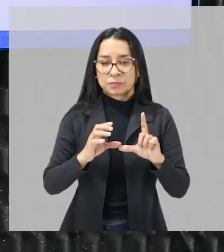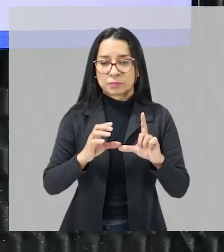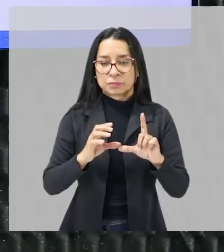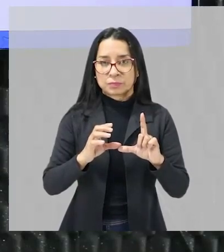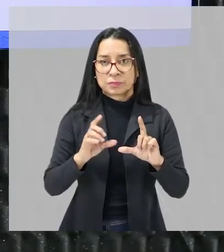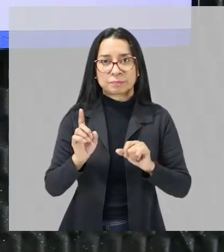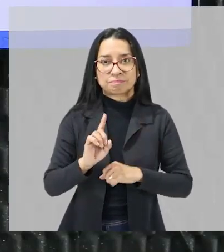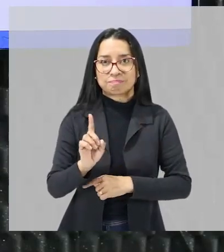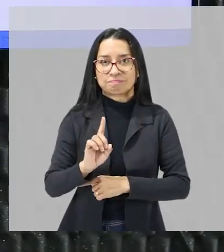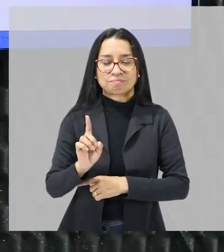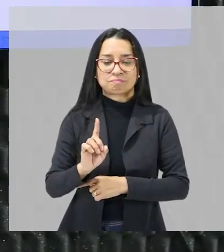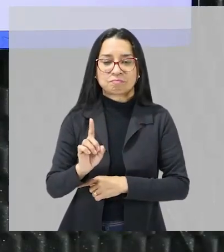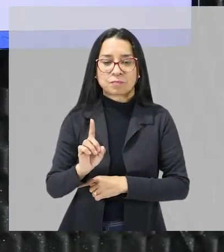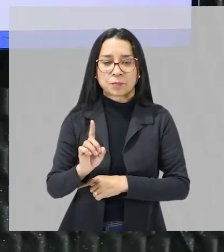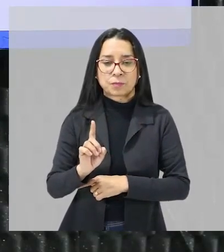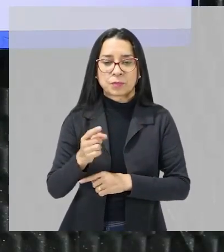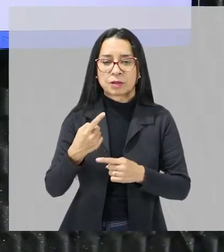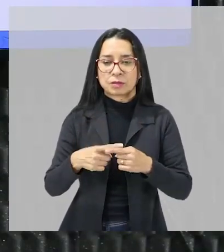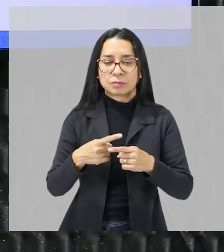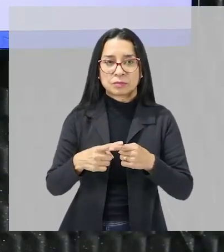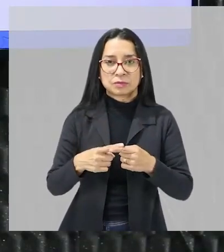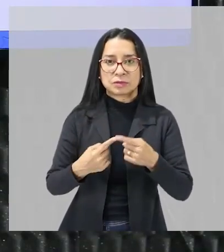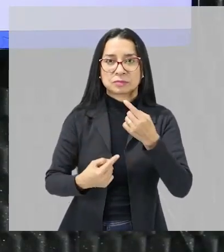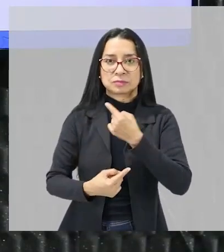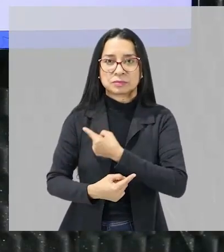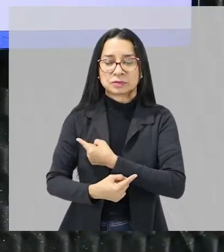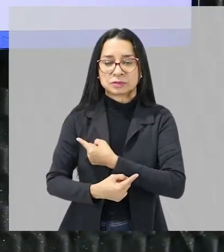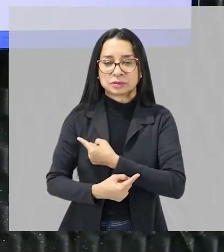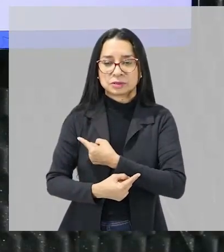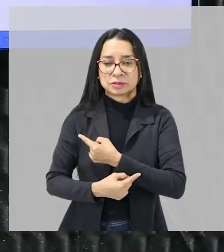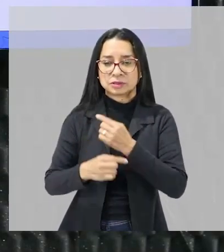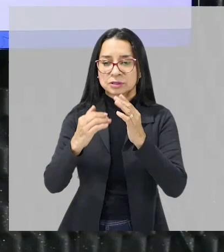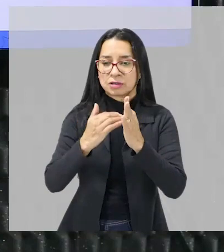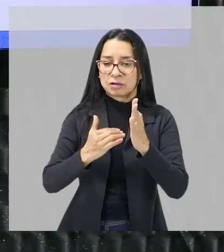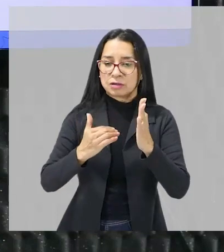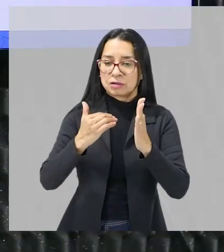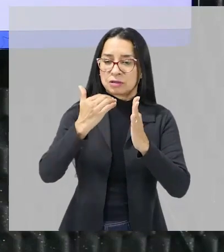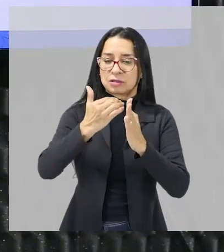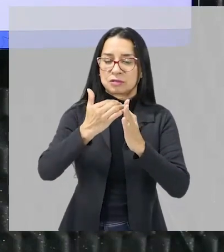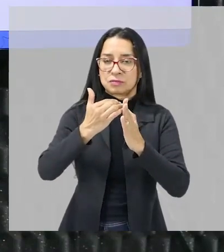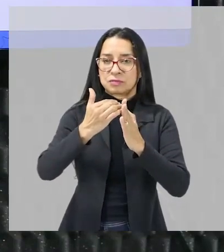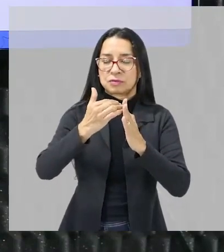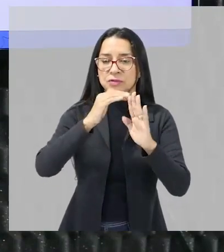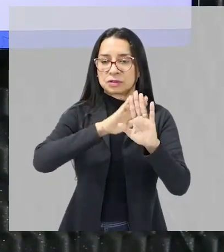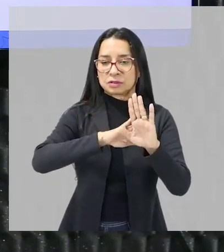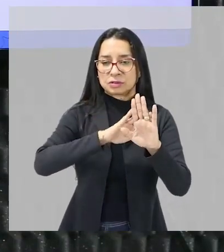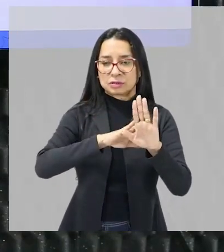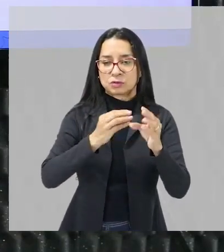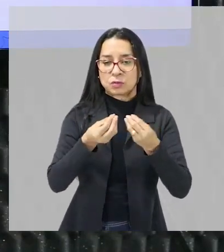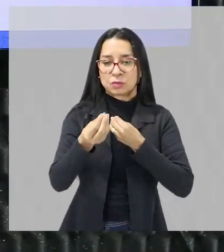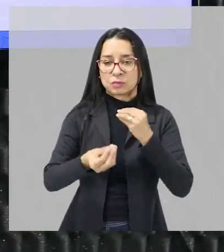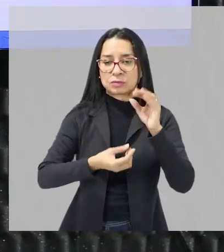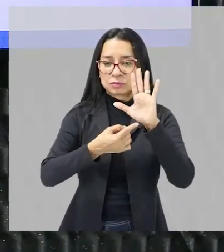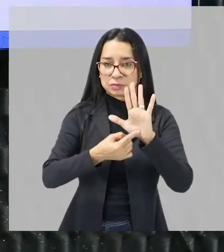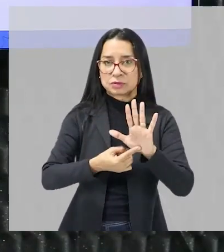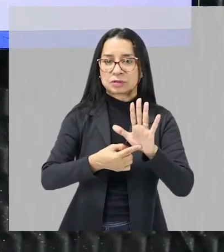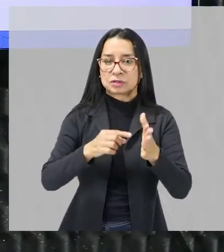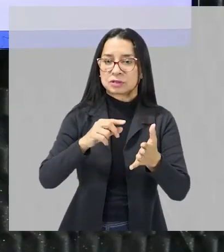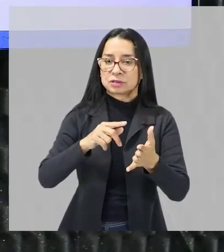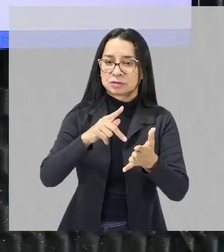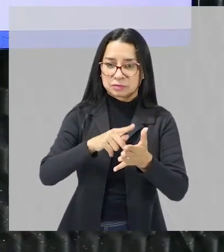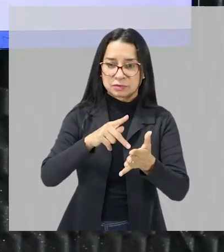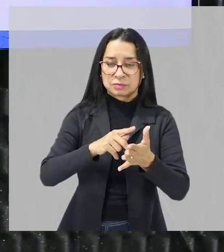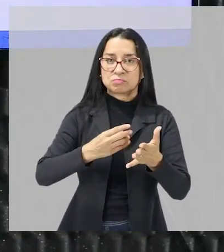Não necessariamente, porque nesse caso você está elevando a ideologia a como se ela retratasse a realidade de uma